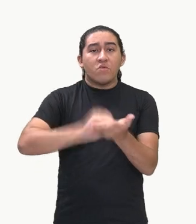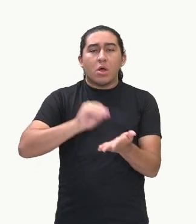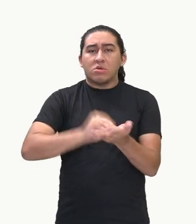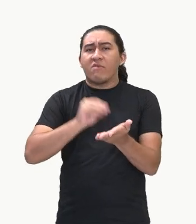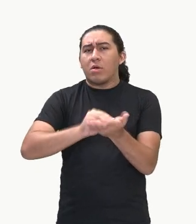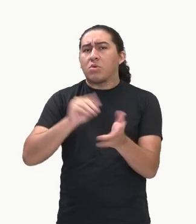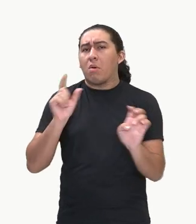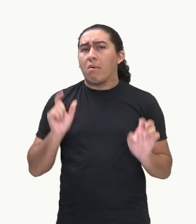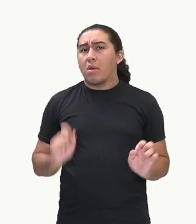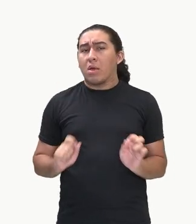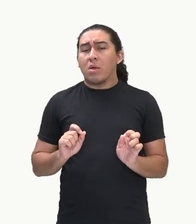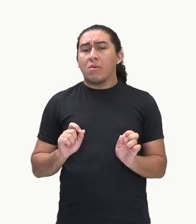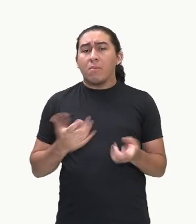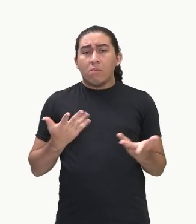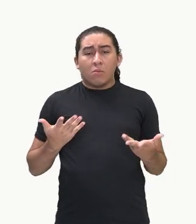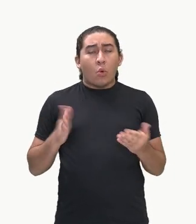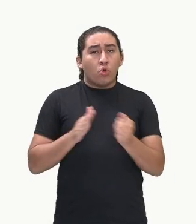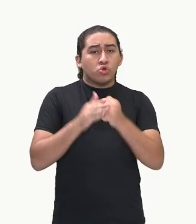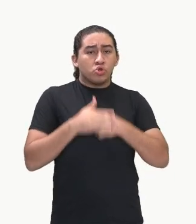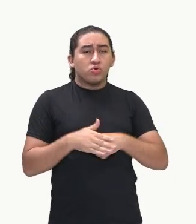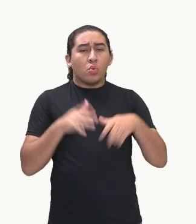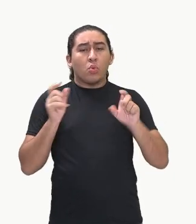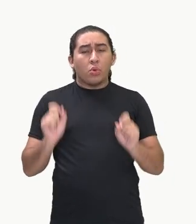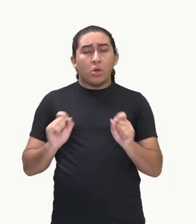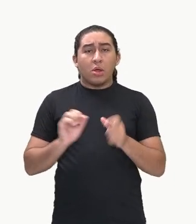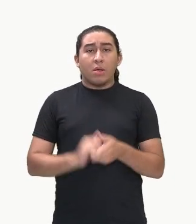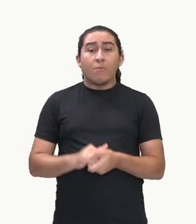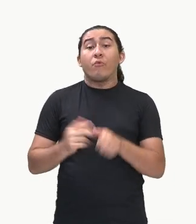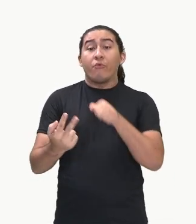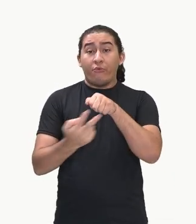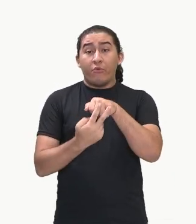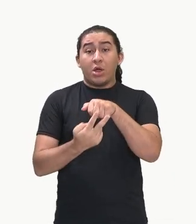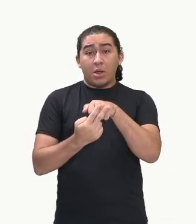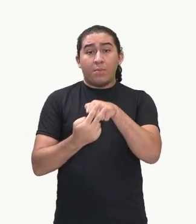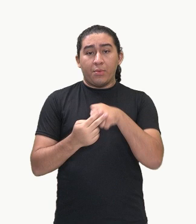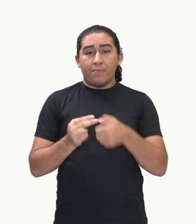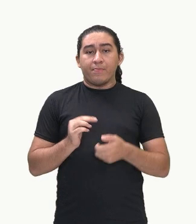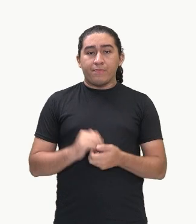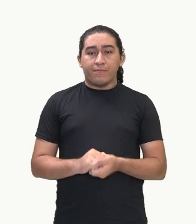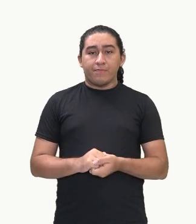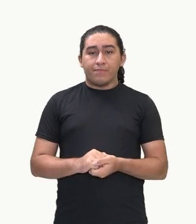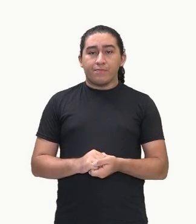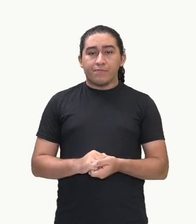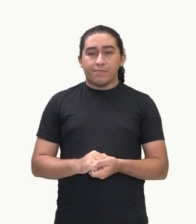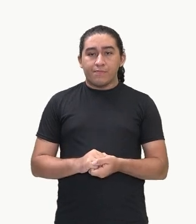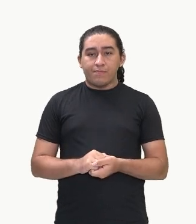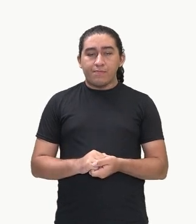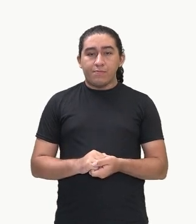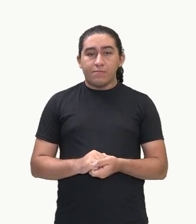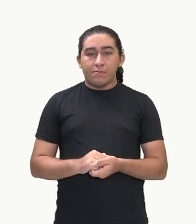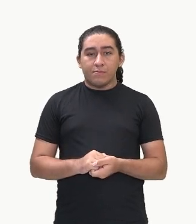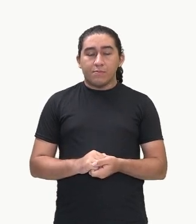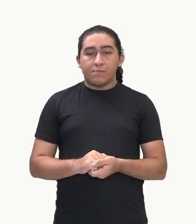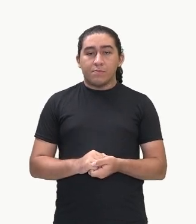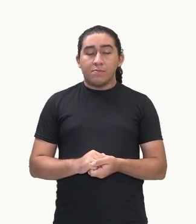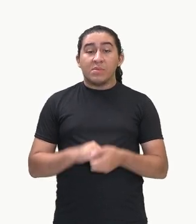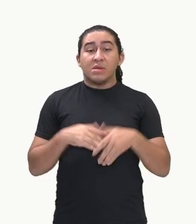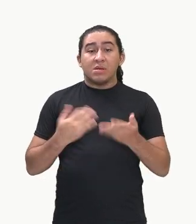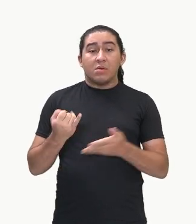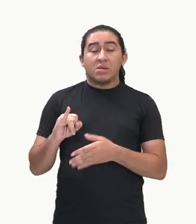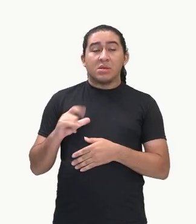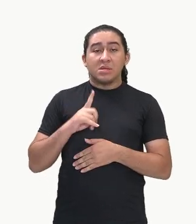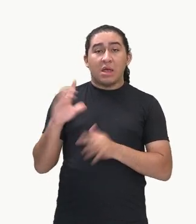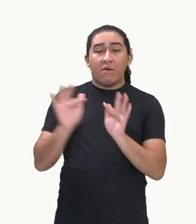que foi omitido? Um verbo. Né? Então, quando diz, uns diziam que havia se